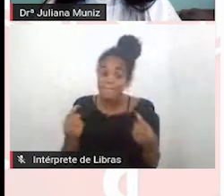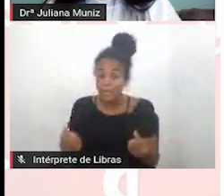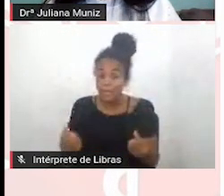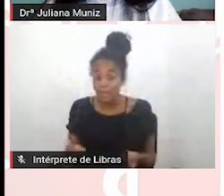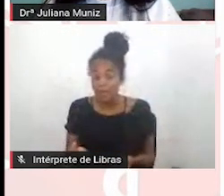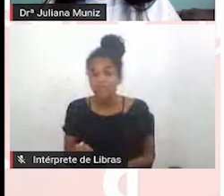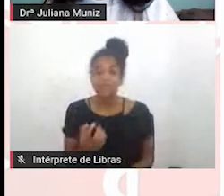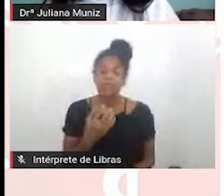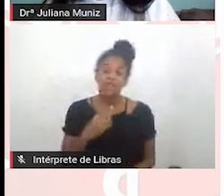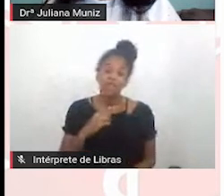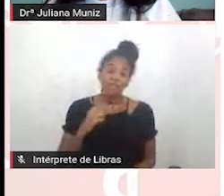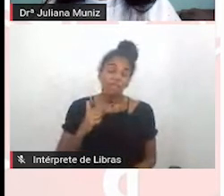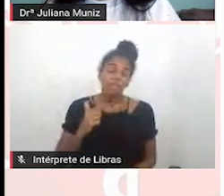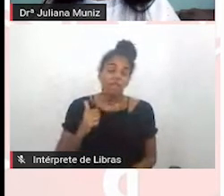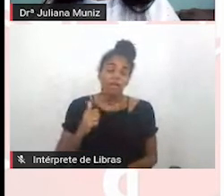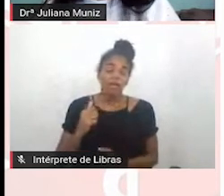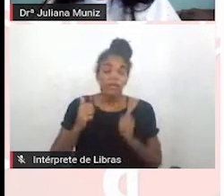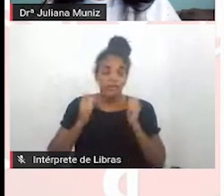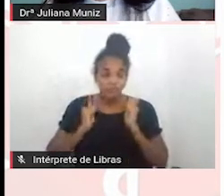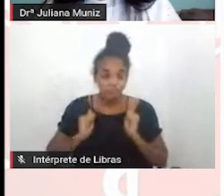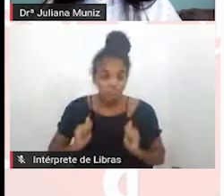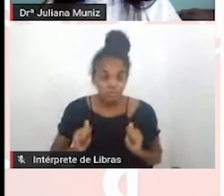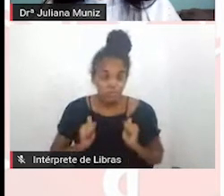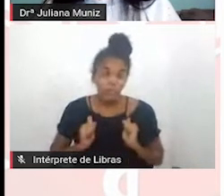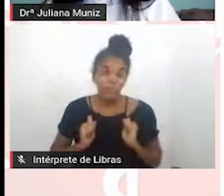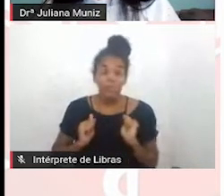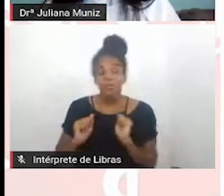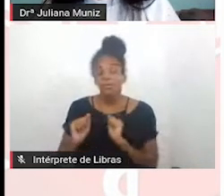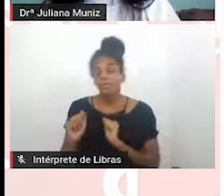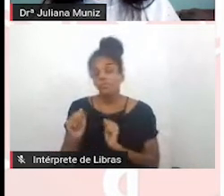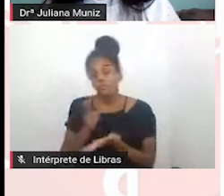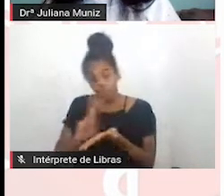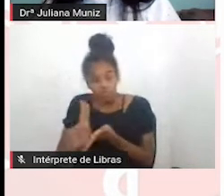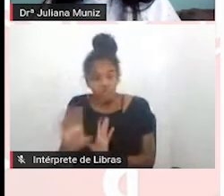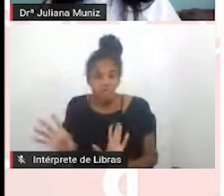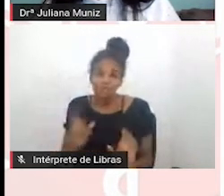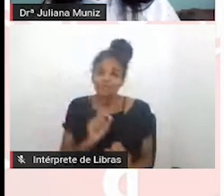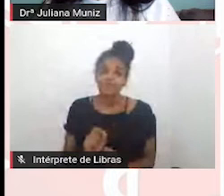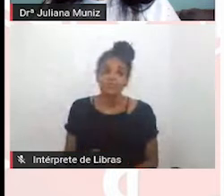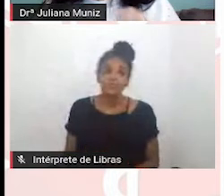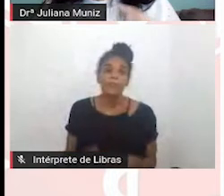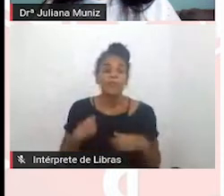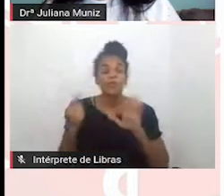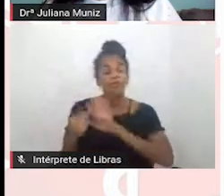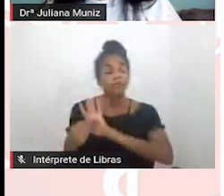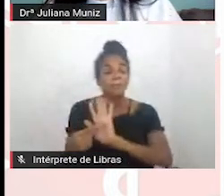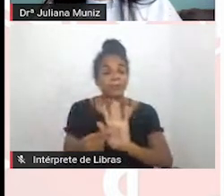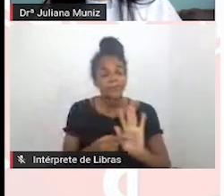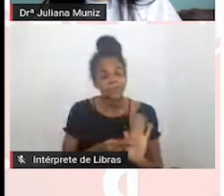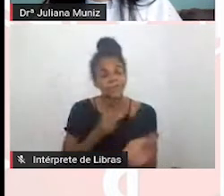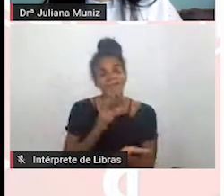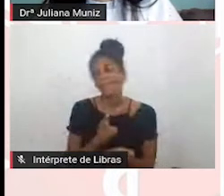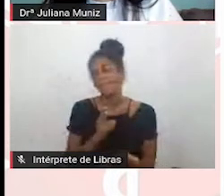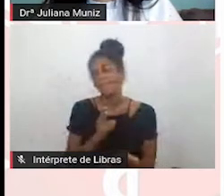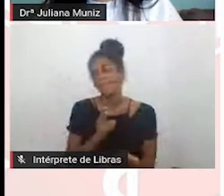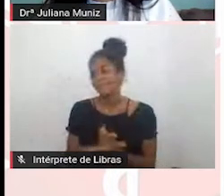estamos aprendendo, tudo que eu estou falando aqui daqui a um mês pode mudar, e a gente vai continuar desse jeito até que a gente consiga fechar todos os